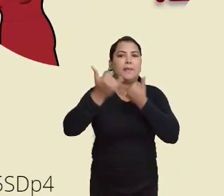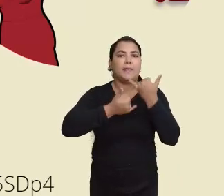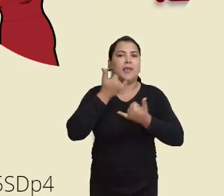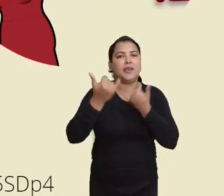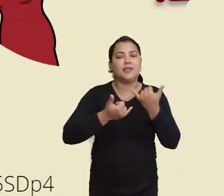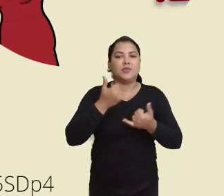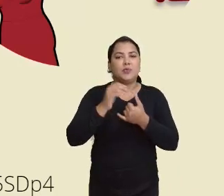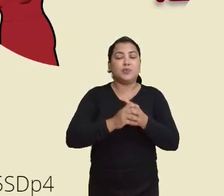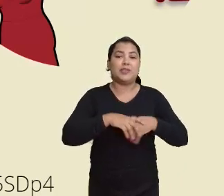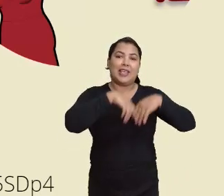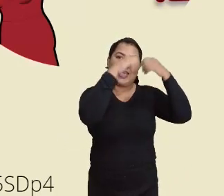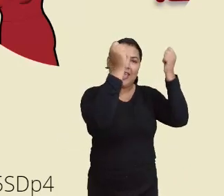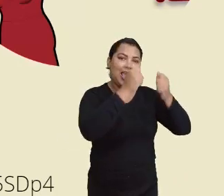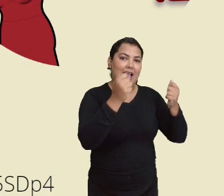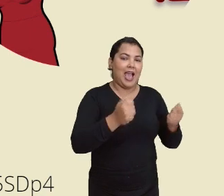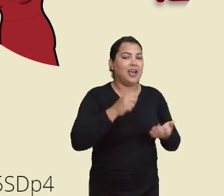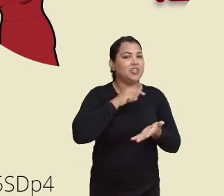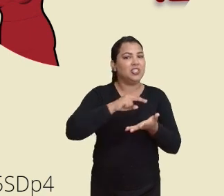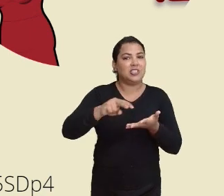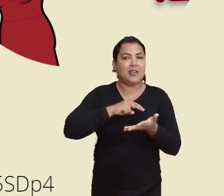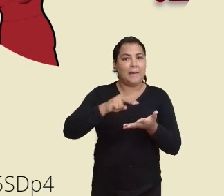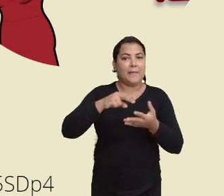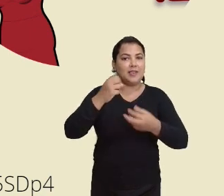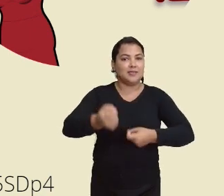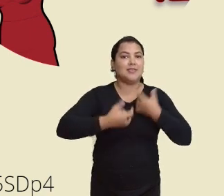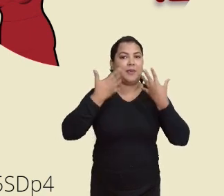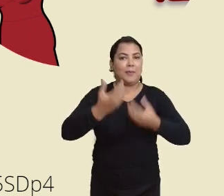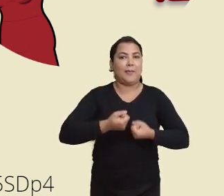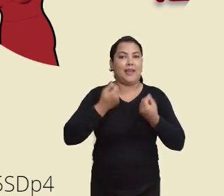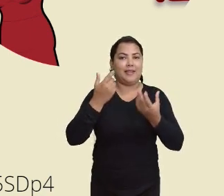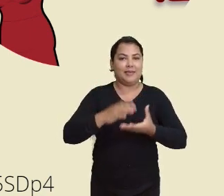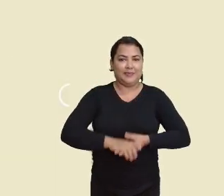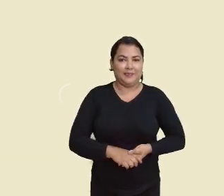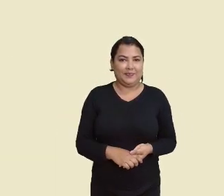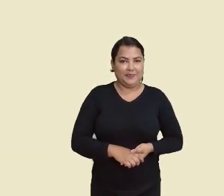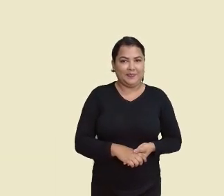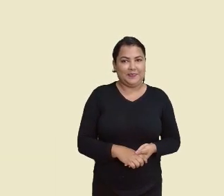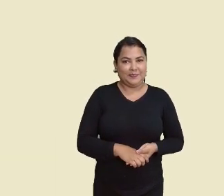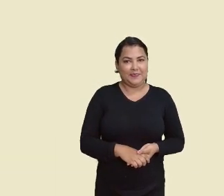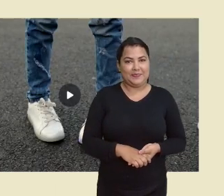Enquanto arte, a dança se expressa por meio dos signos de movimento.